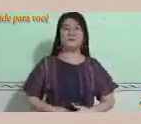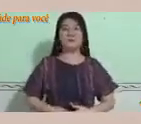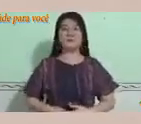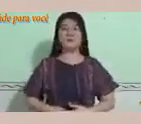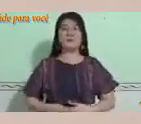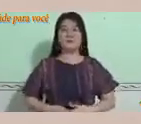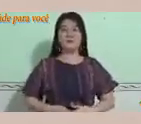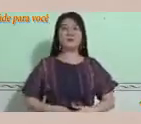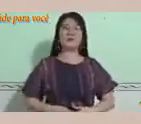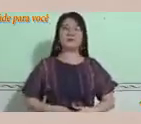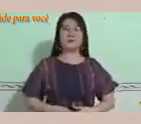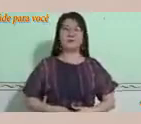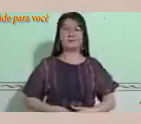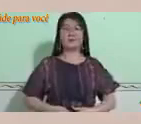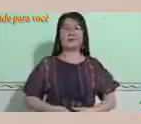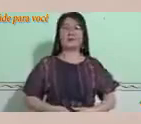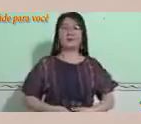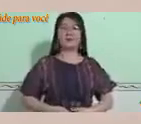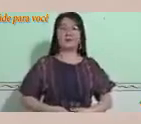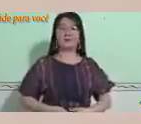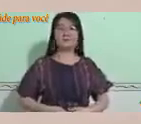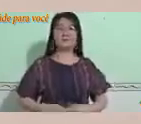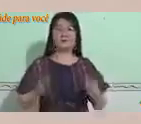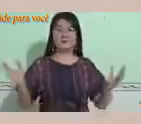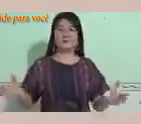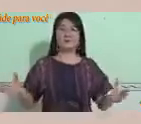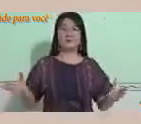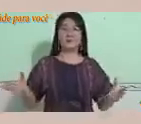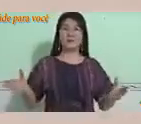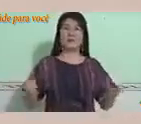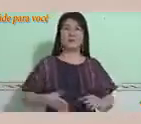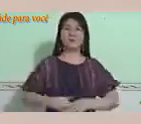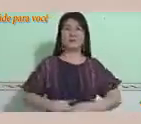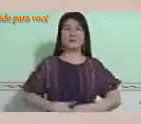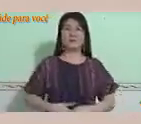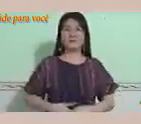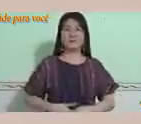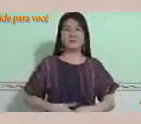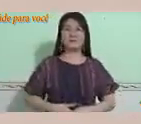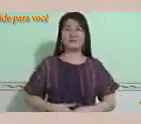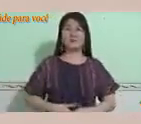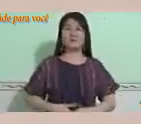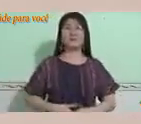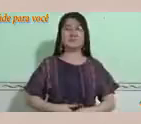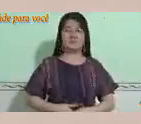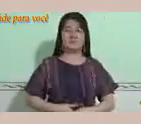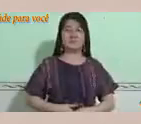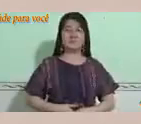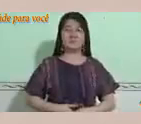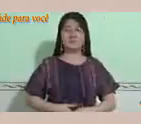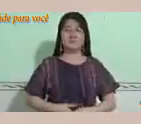ação mecânica, em que o parasita permanece no intestino, novela-se e resulta na obstrução do